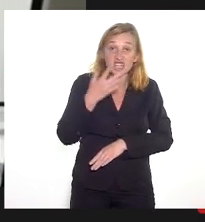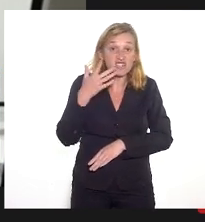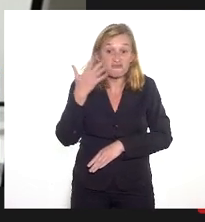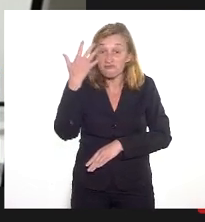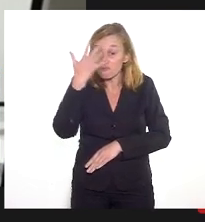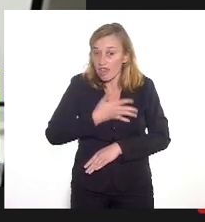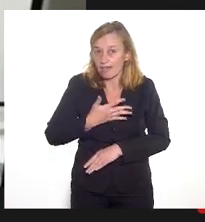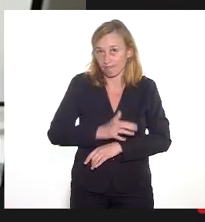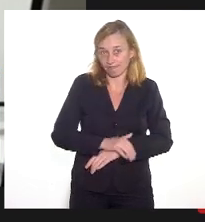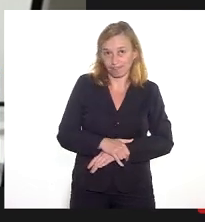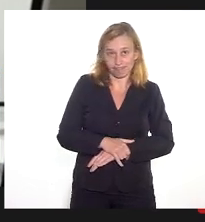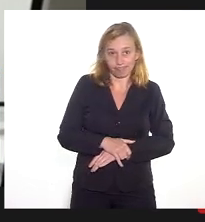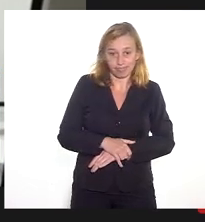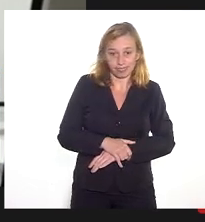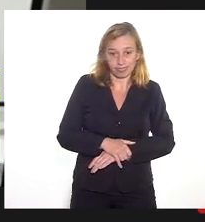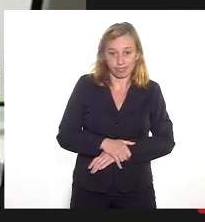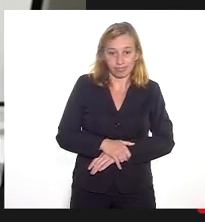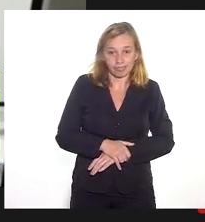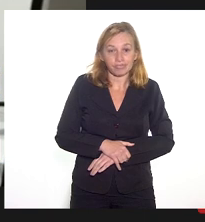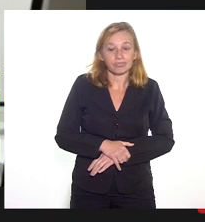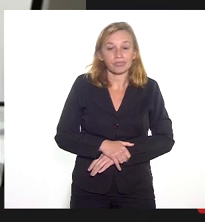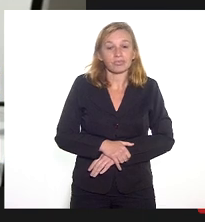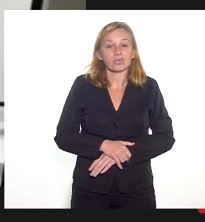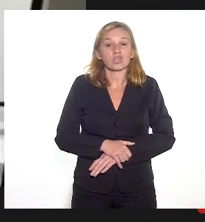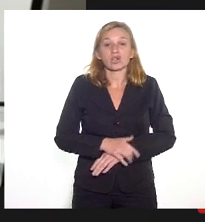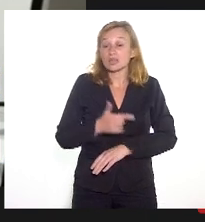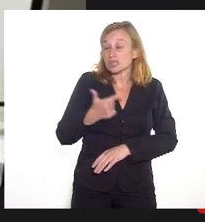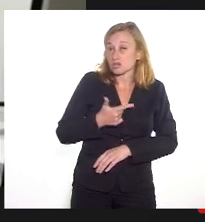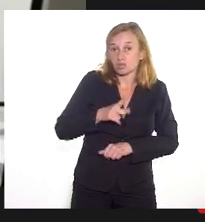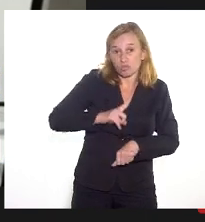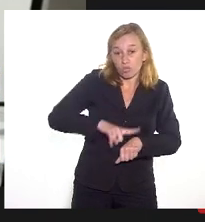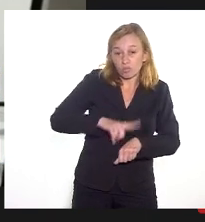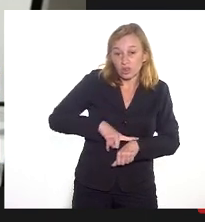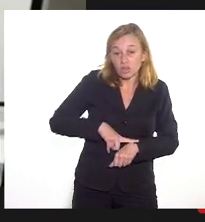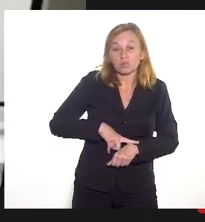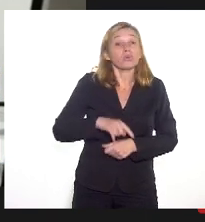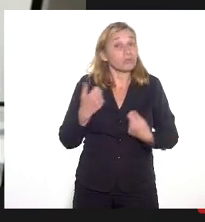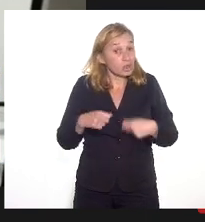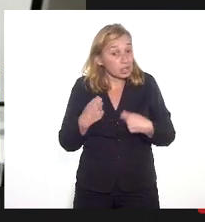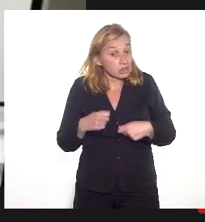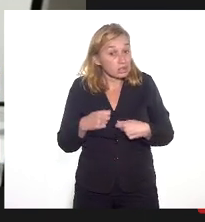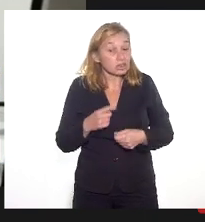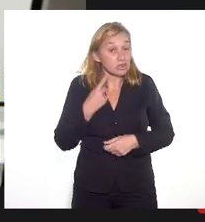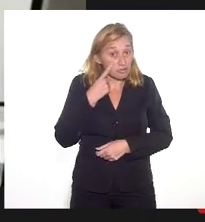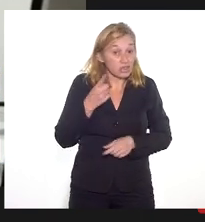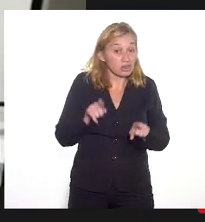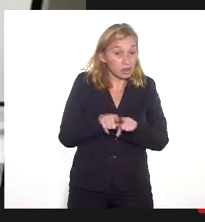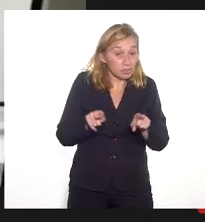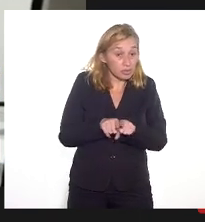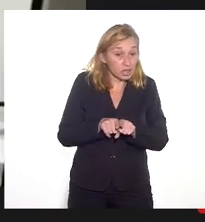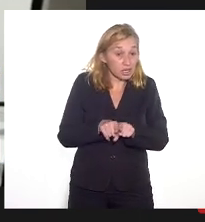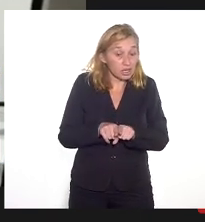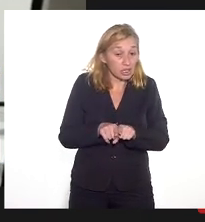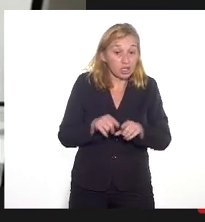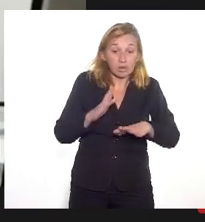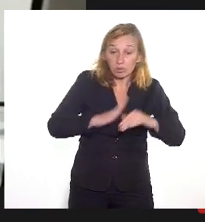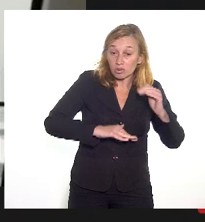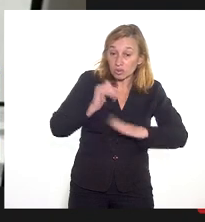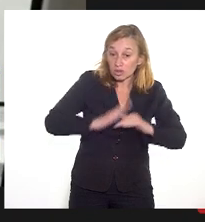estão relegadas erroneamente a um segundo plano. A gente tem que abordar também categorias que estão lutando pela